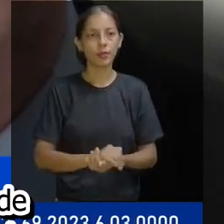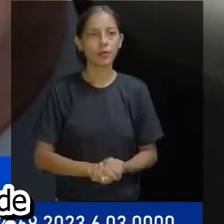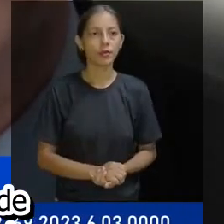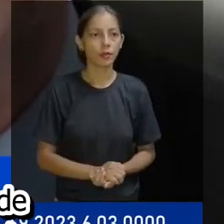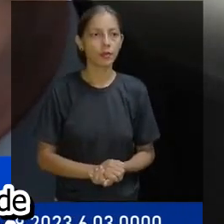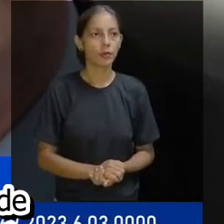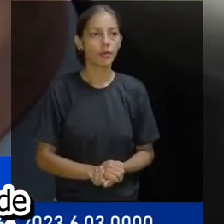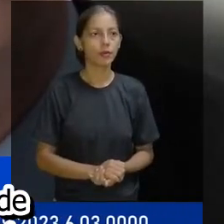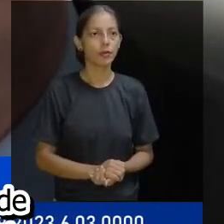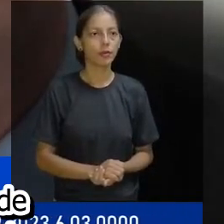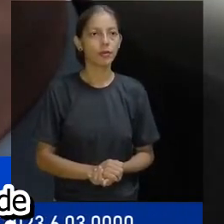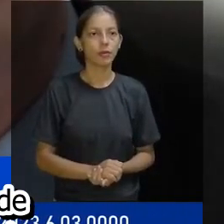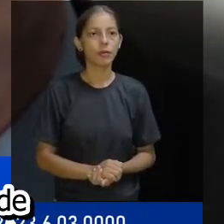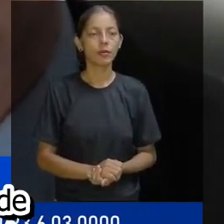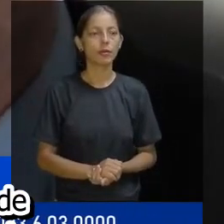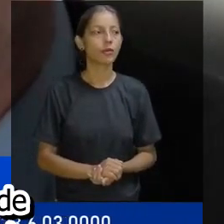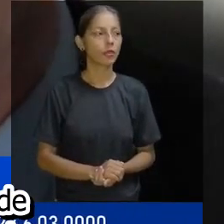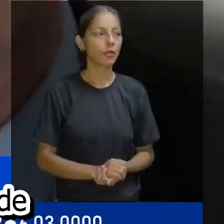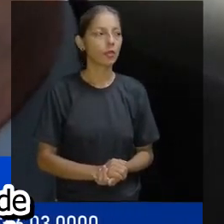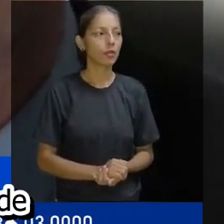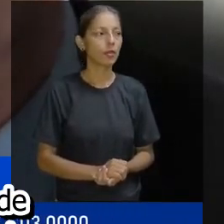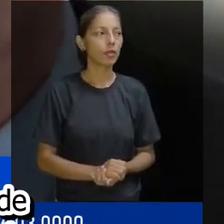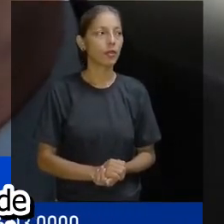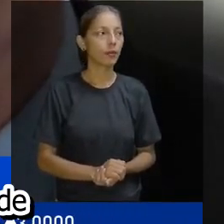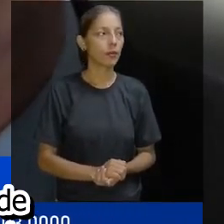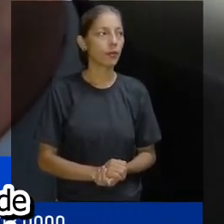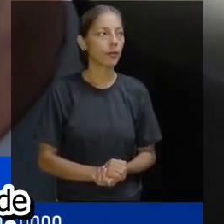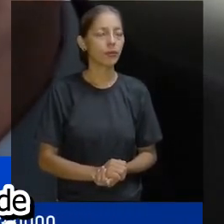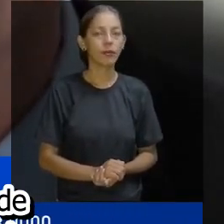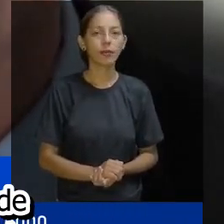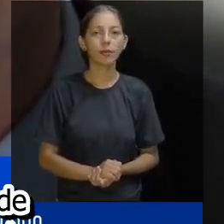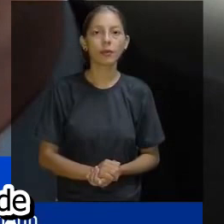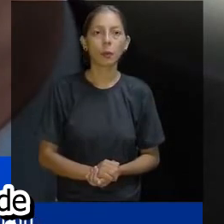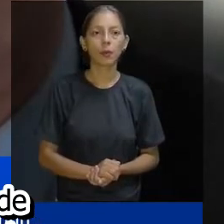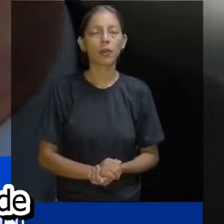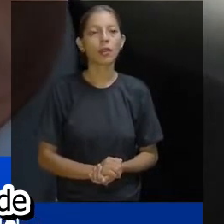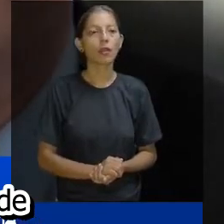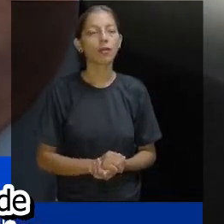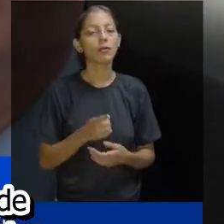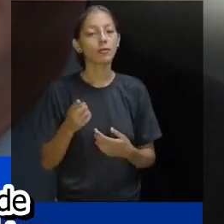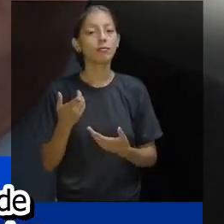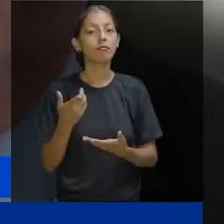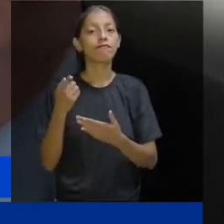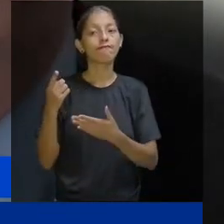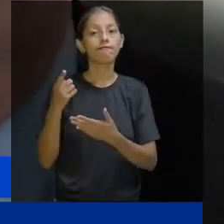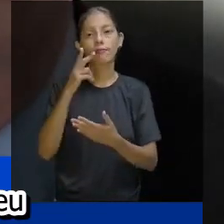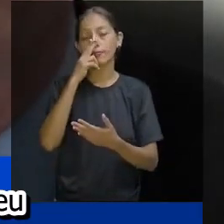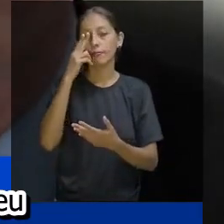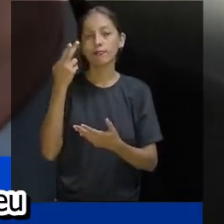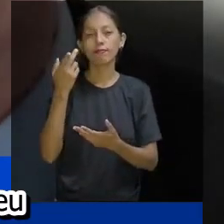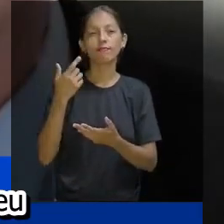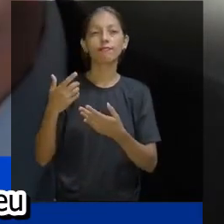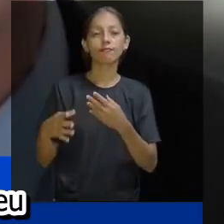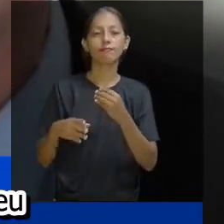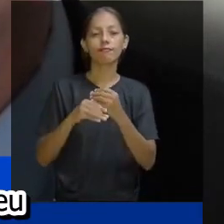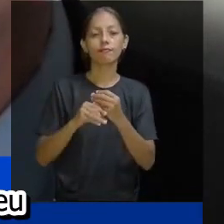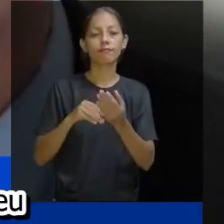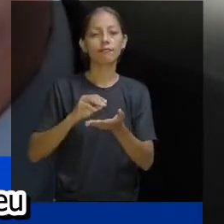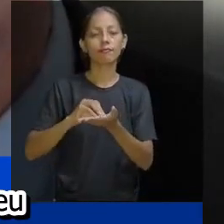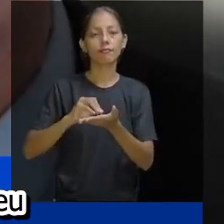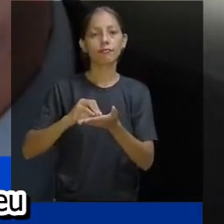Júnior levantou as preliminares de inépcia da inicial, de inadequação da via eleita e de ilegitimidade passiva. Por seu turno, o